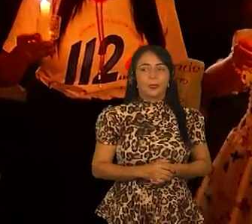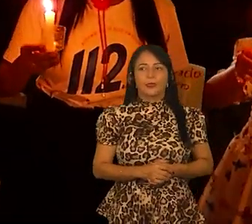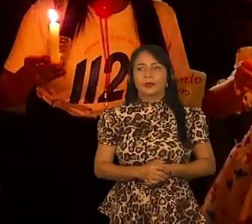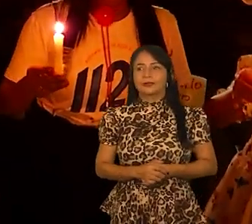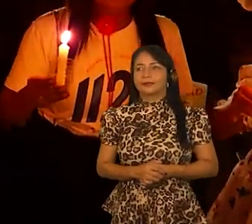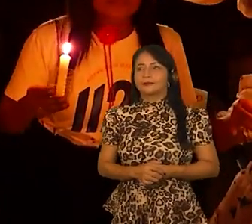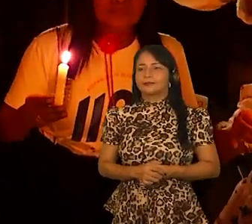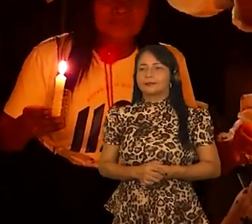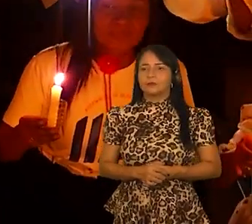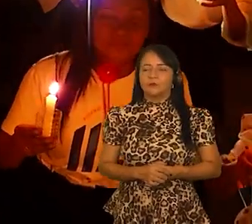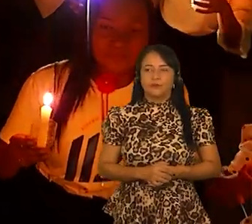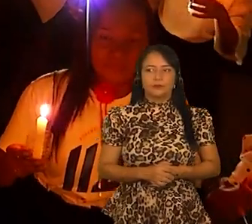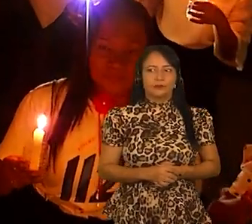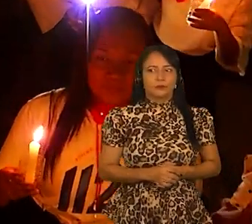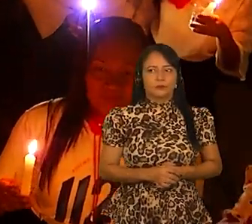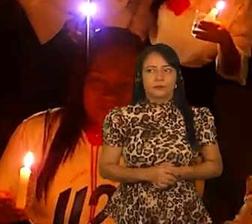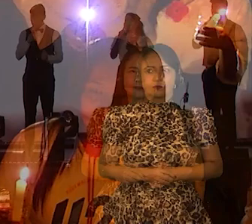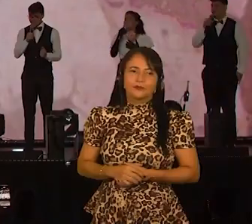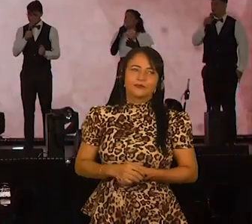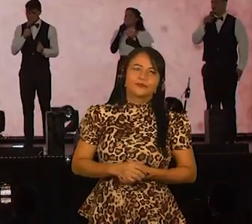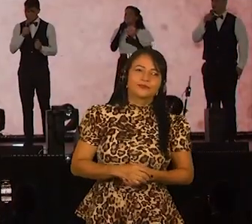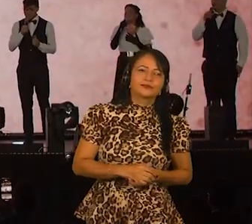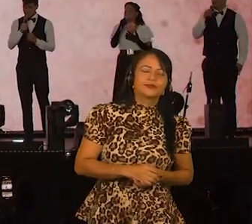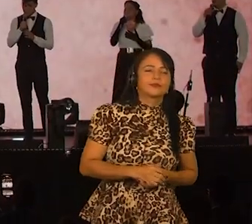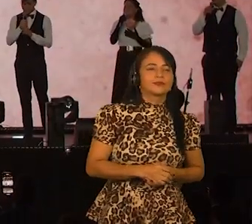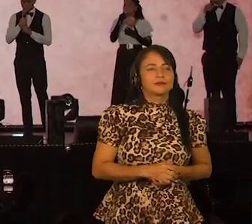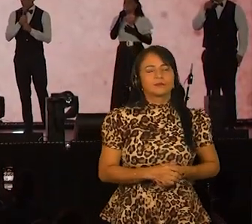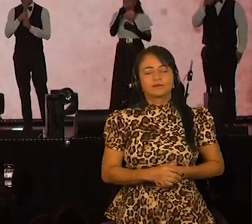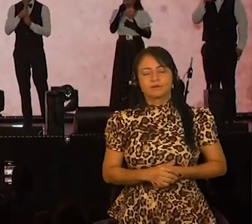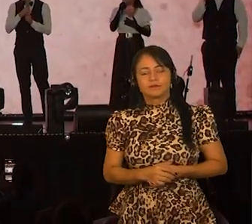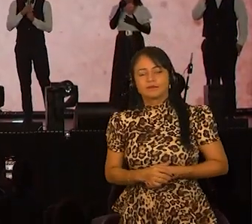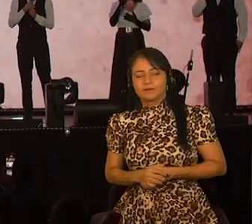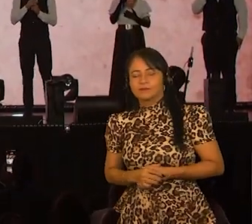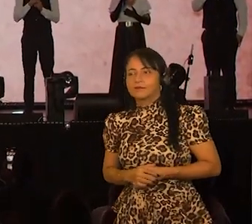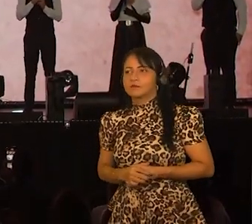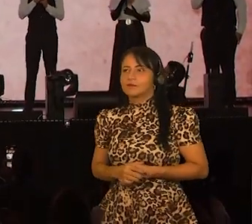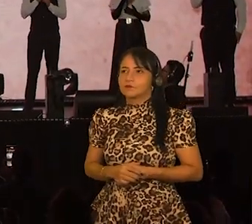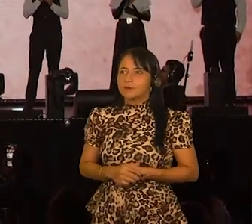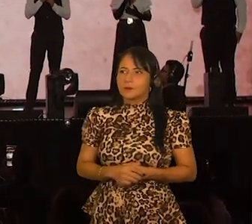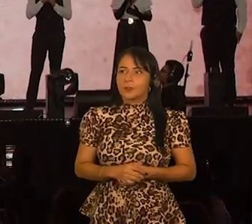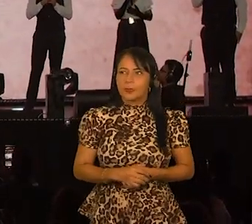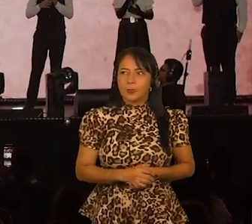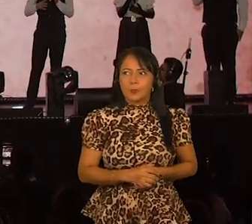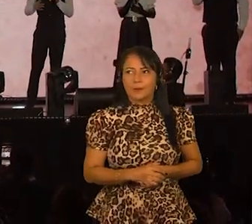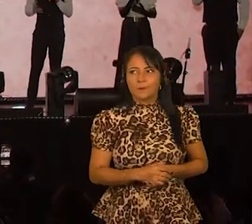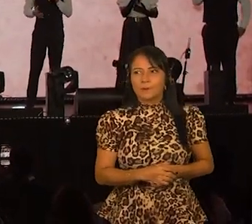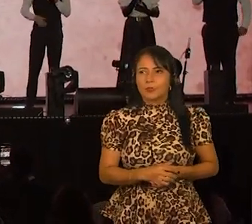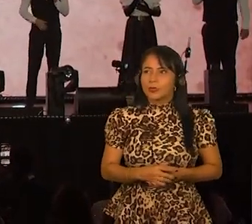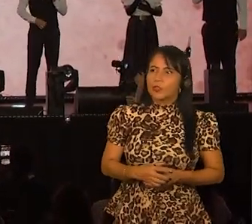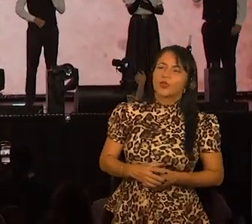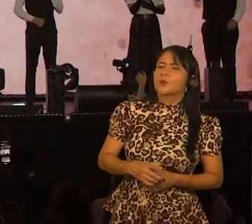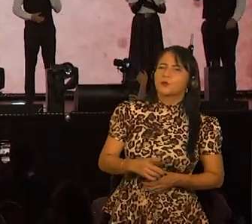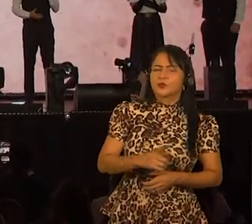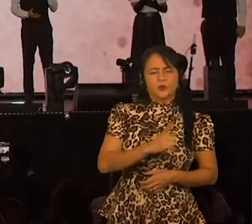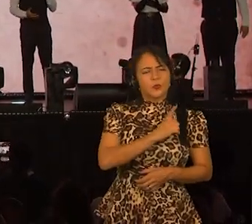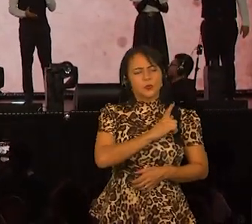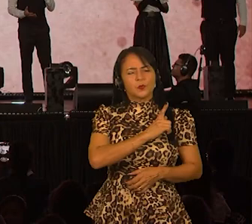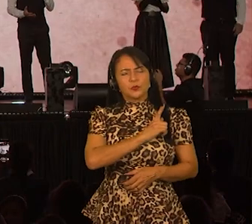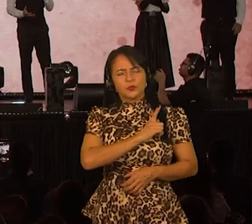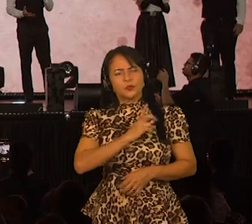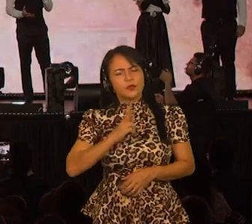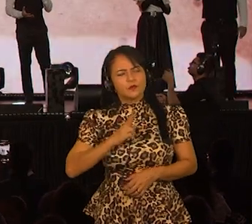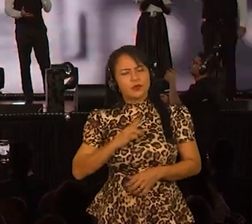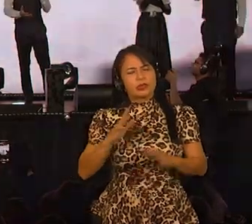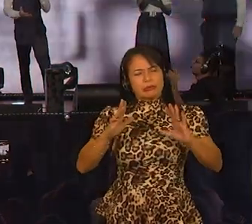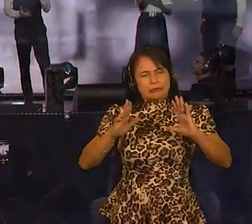Senhor permanece com a chama acesa. Meu nome é William Seymour. Alugamos o ponto número